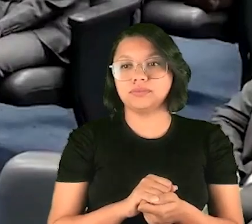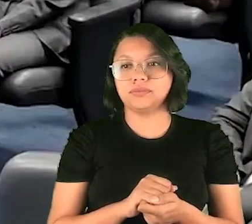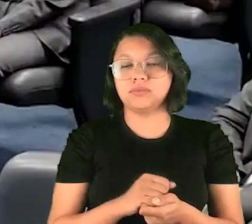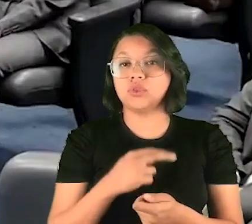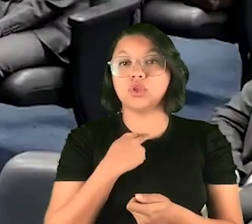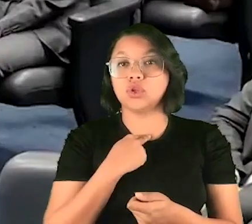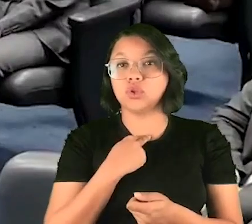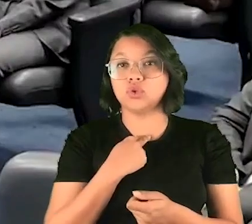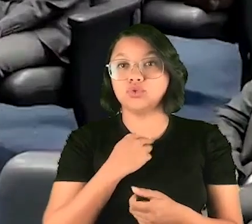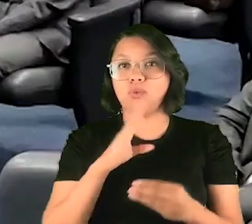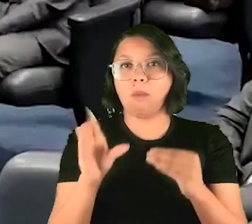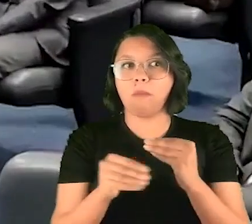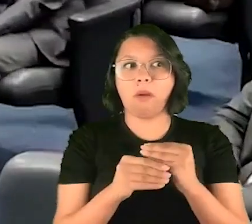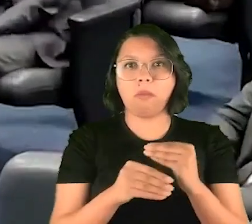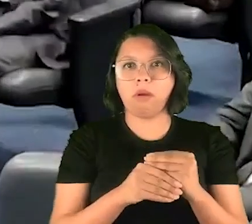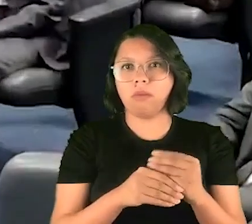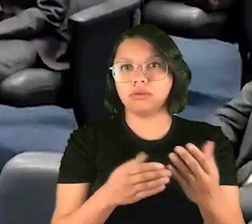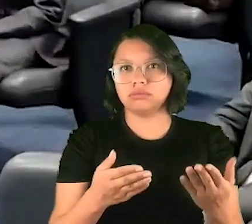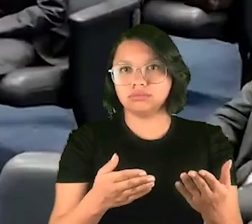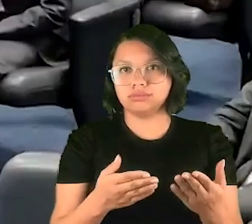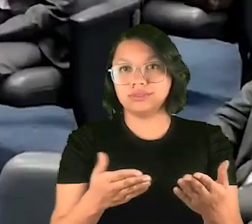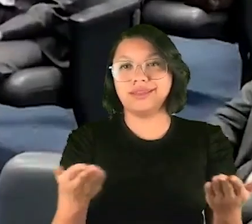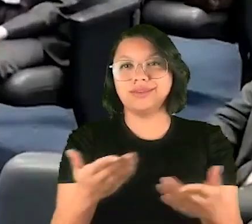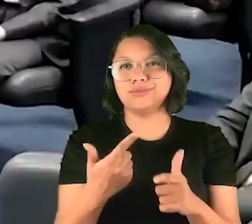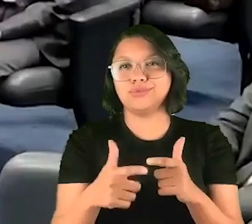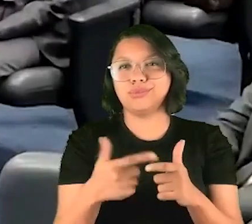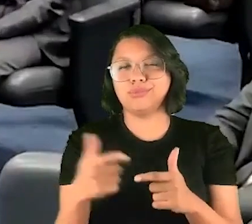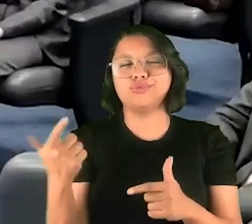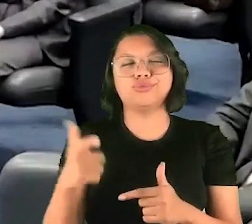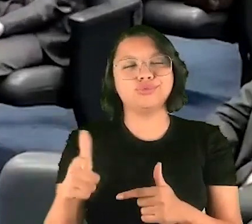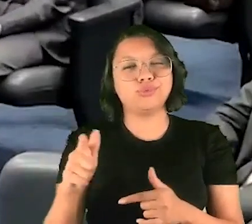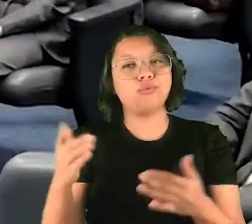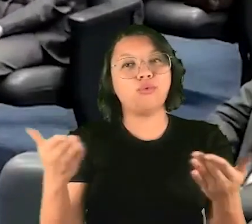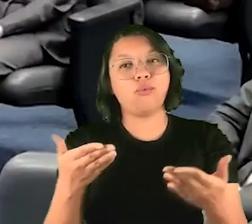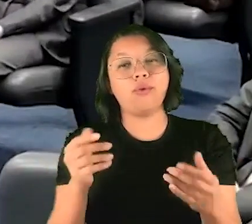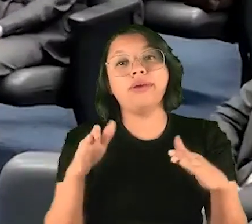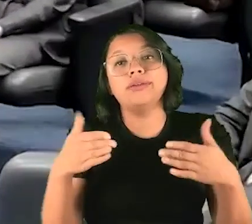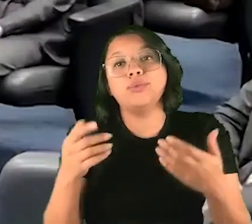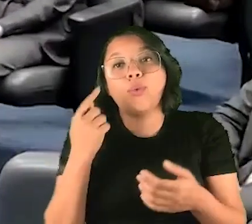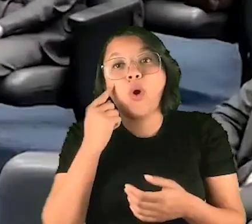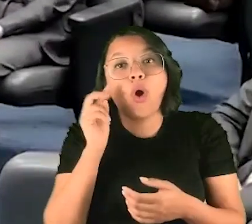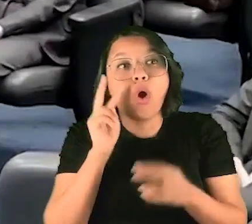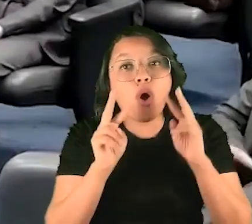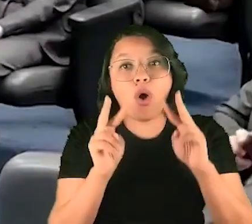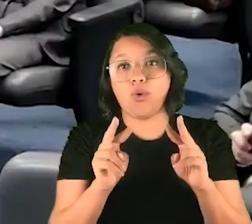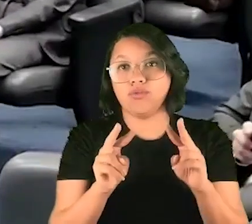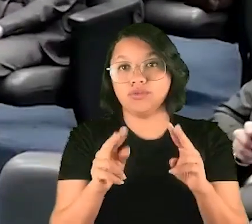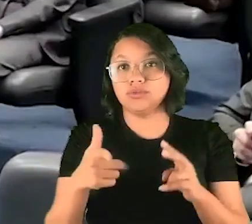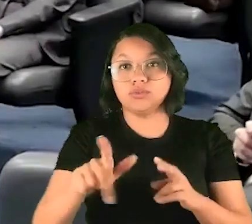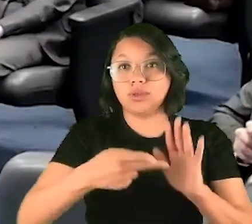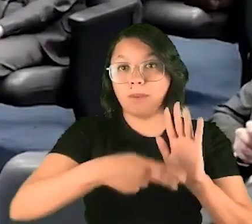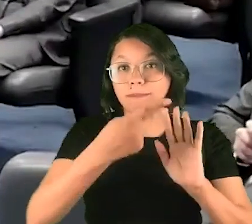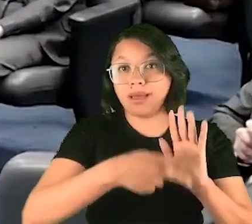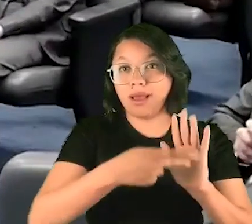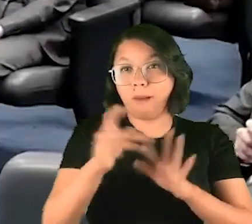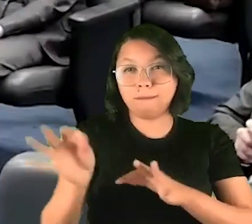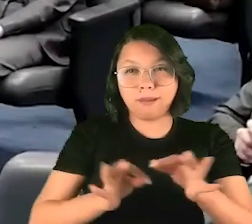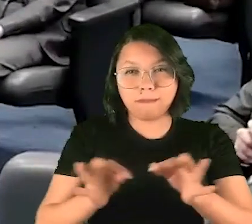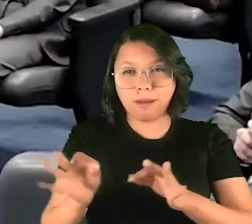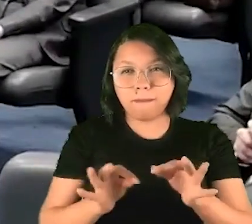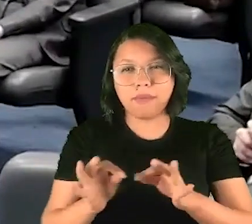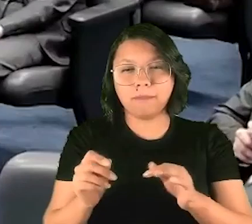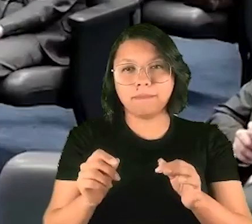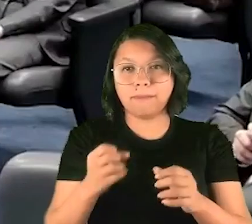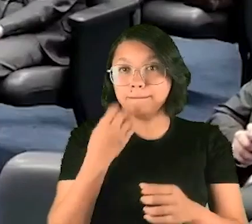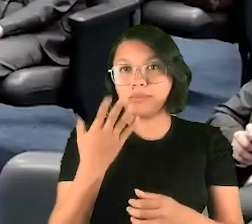acesso expandido, e que não tinha uma incorporação. Esse problema se repete hoje. Então, o que eu verifico é